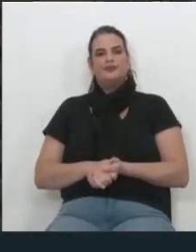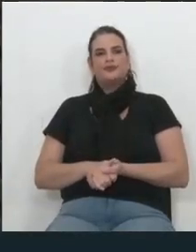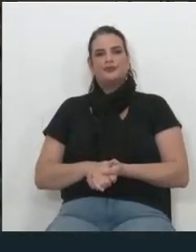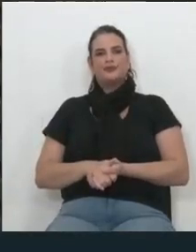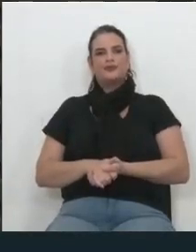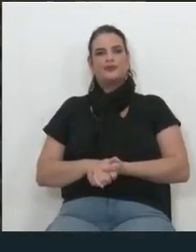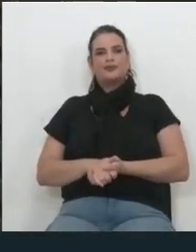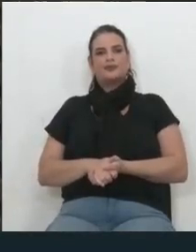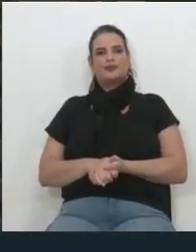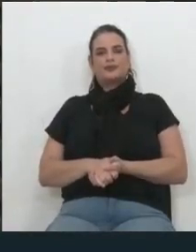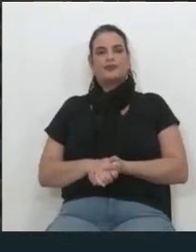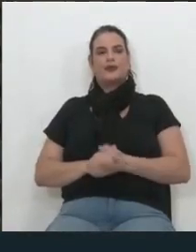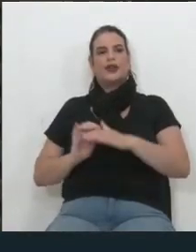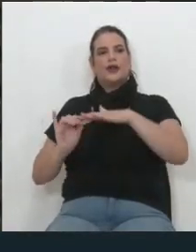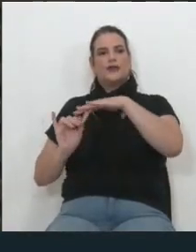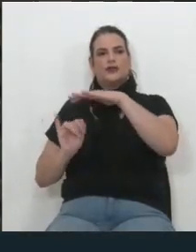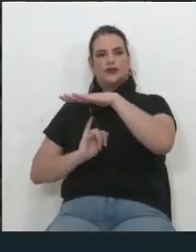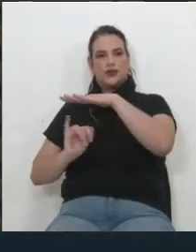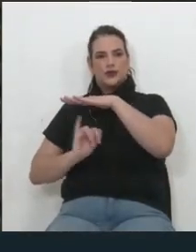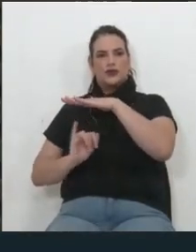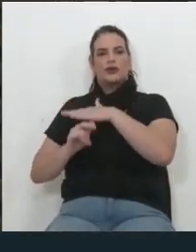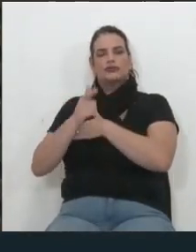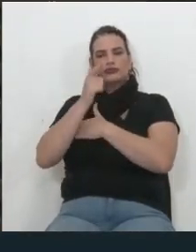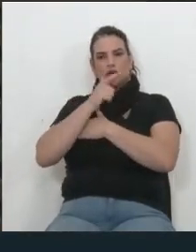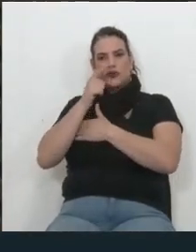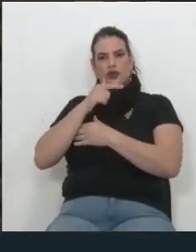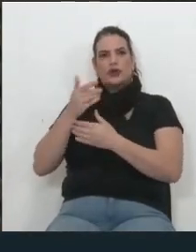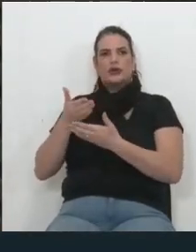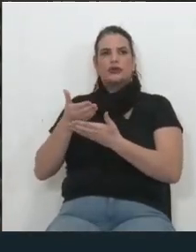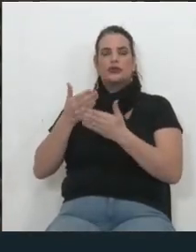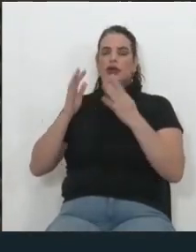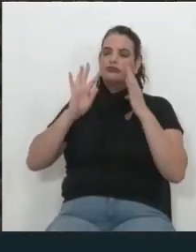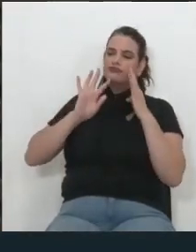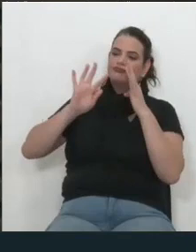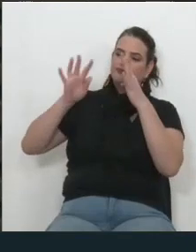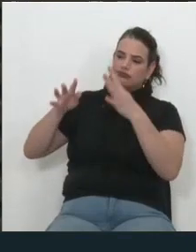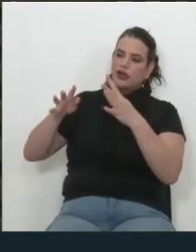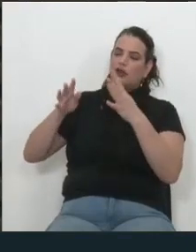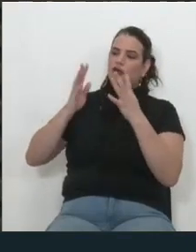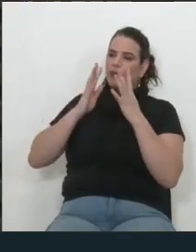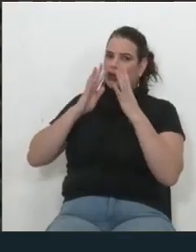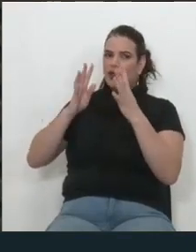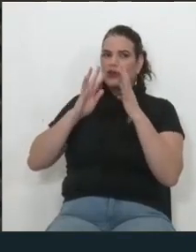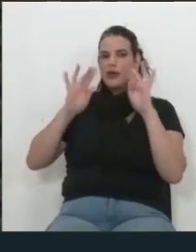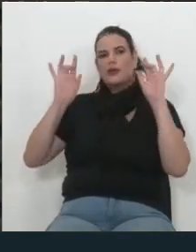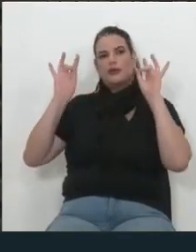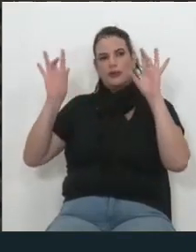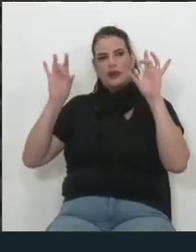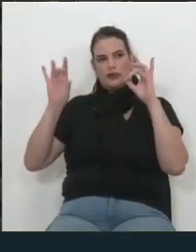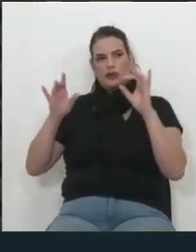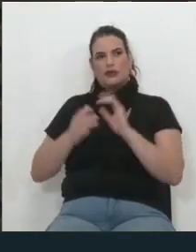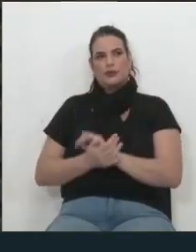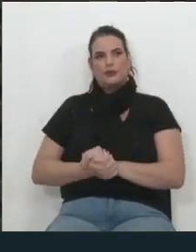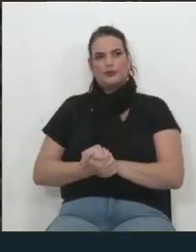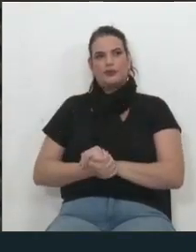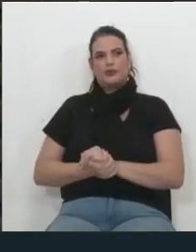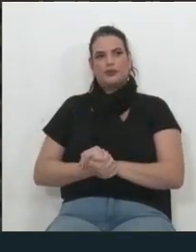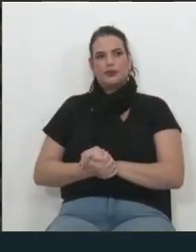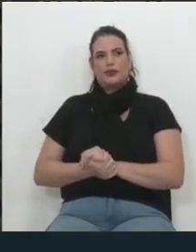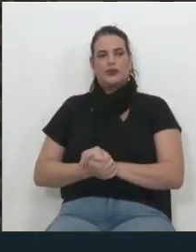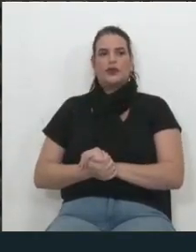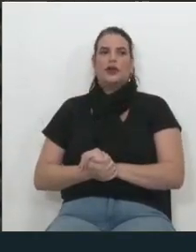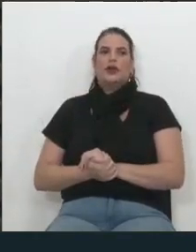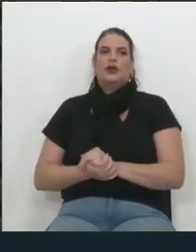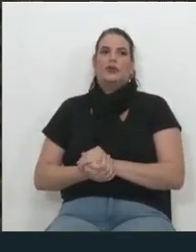essas instituições possam ter um olhar diferenciado para que possam